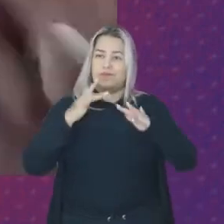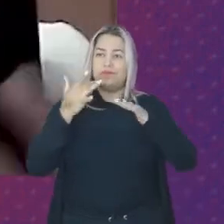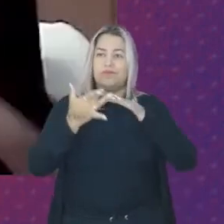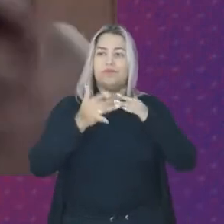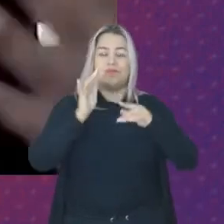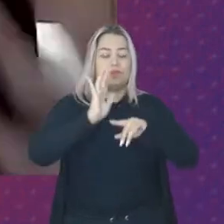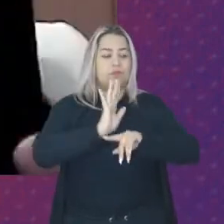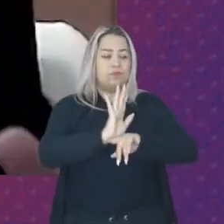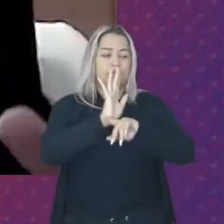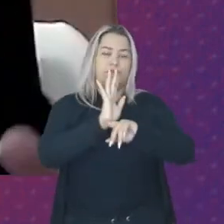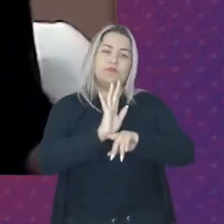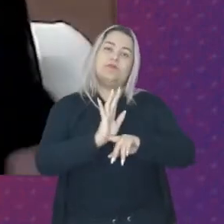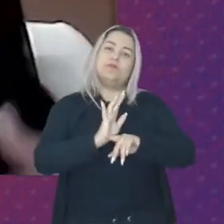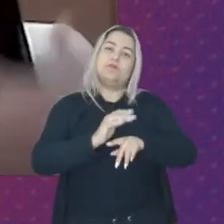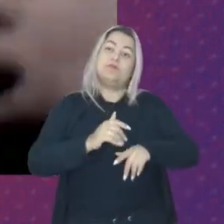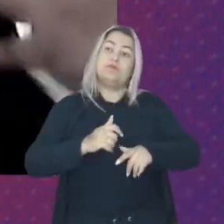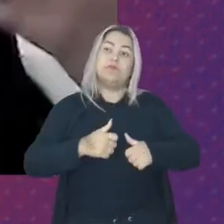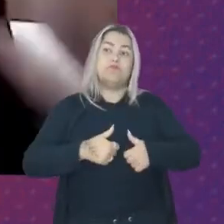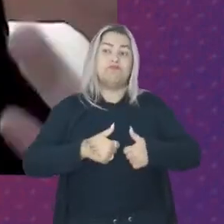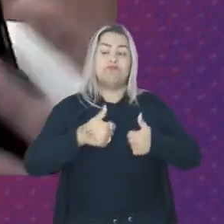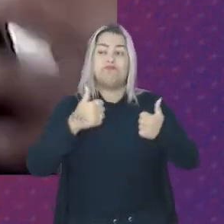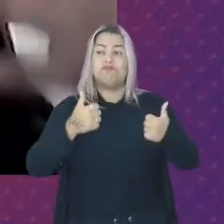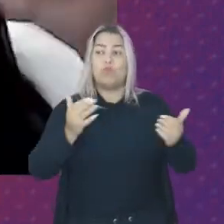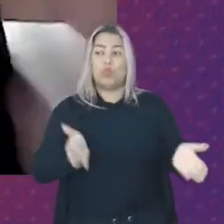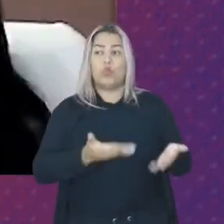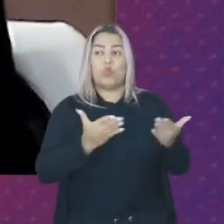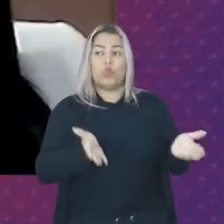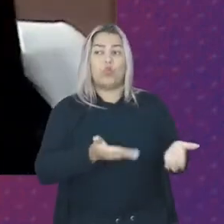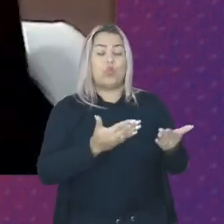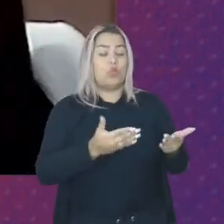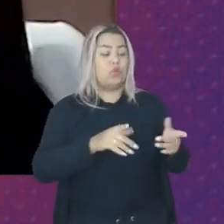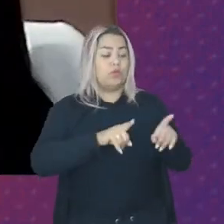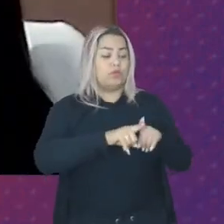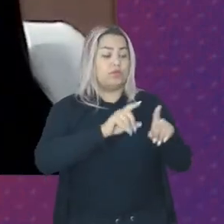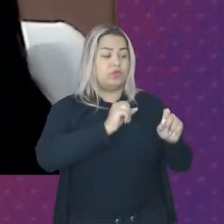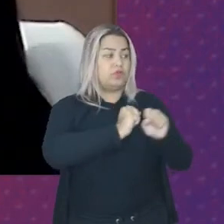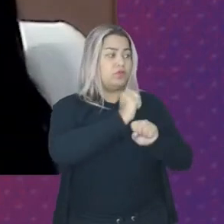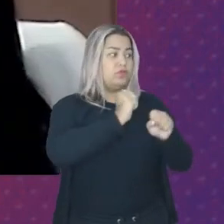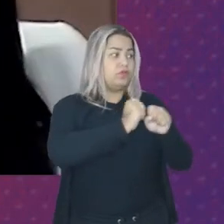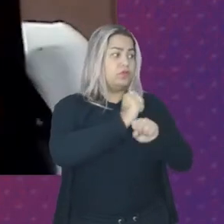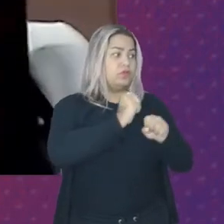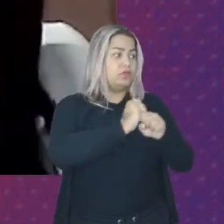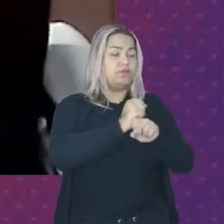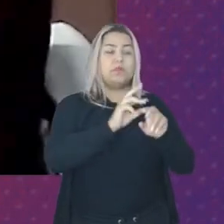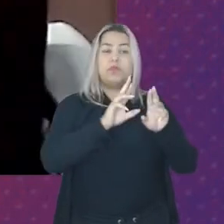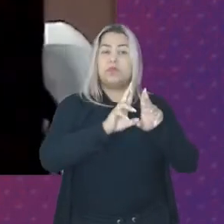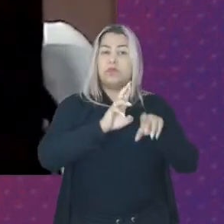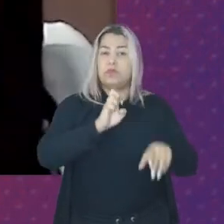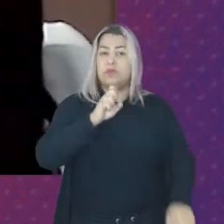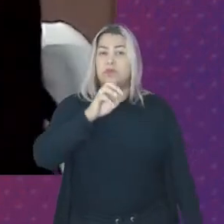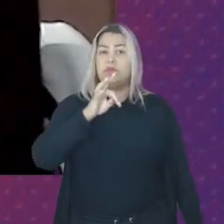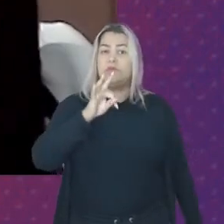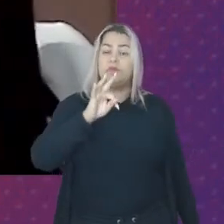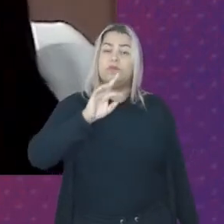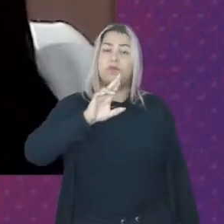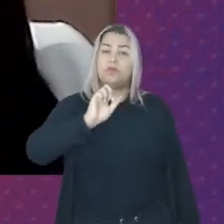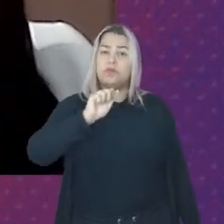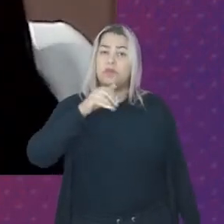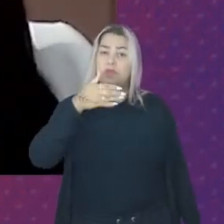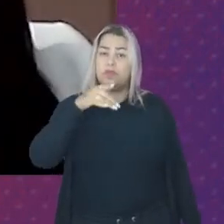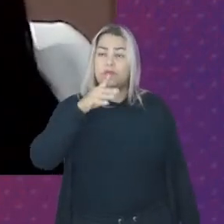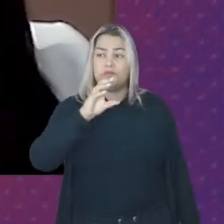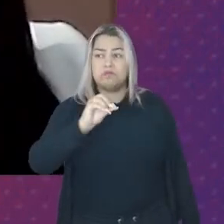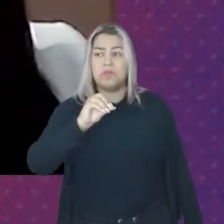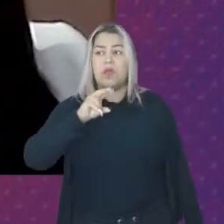a maximizar a tua capacidade de construir reputação. A tua reputação vai